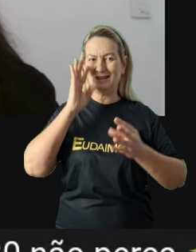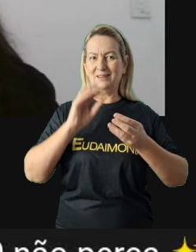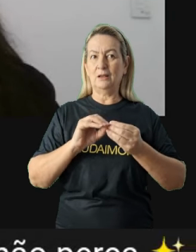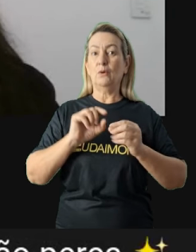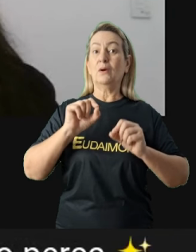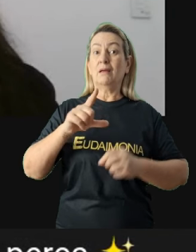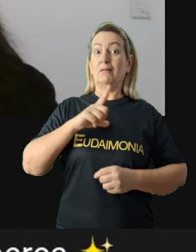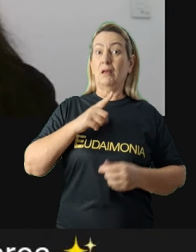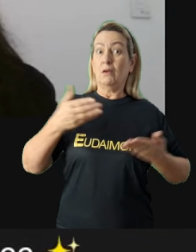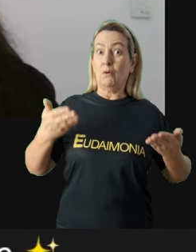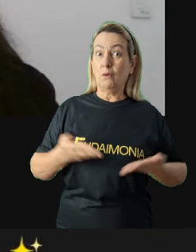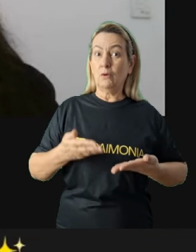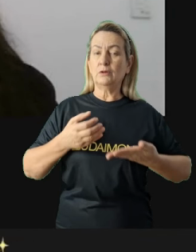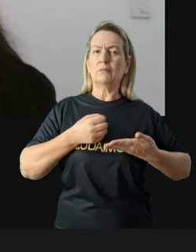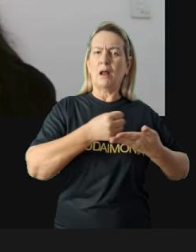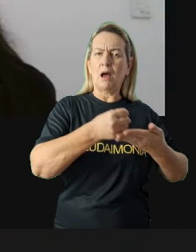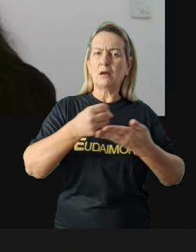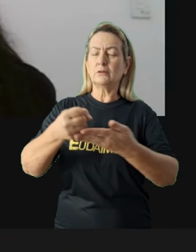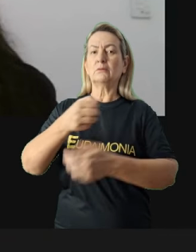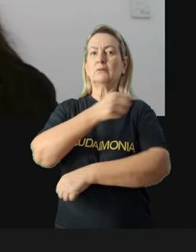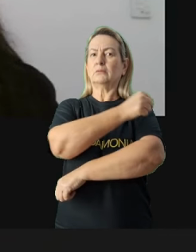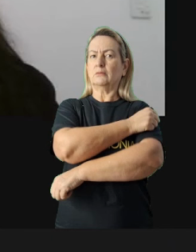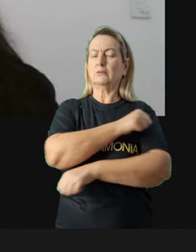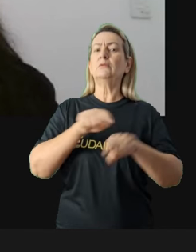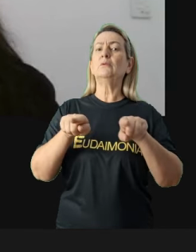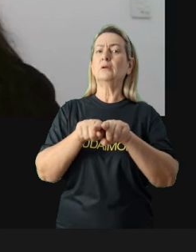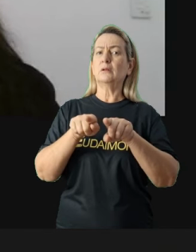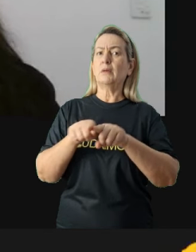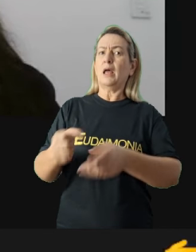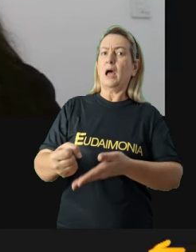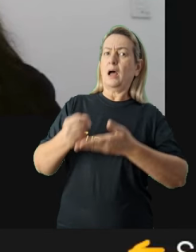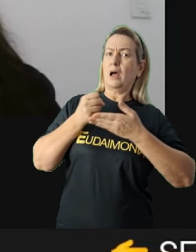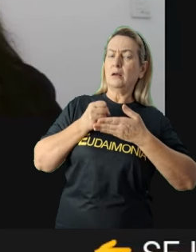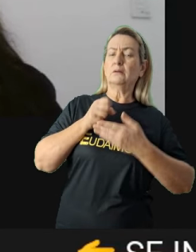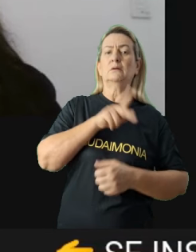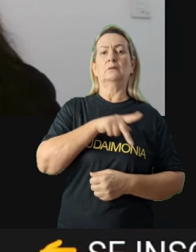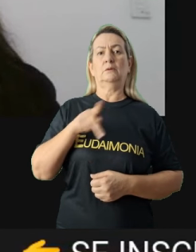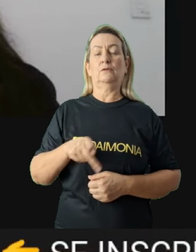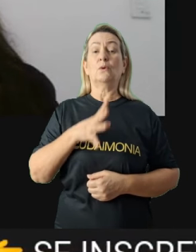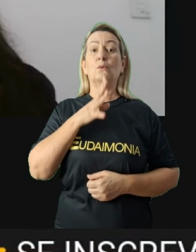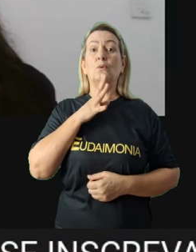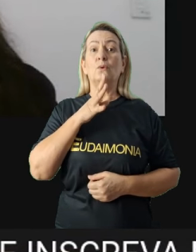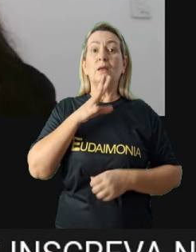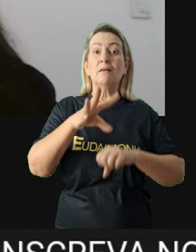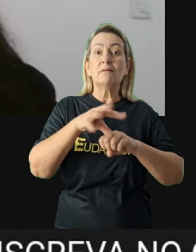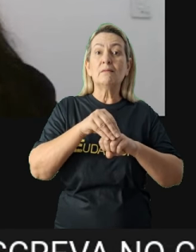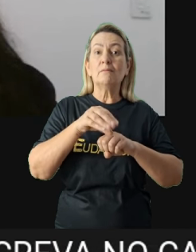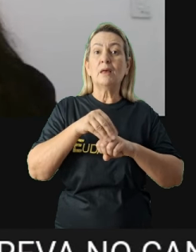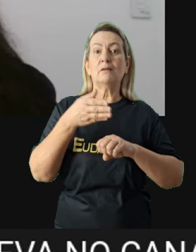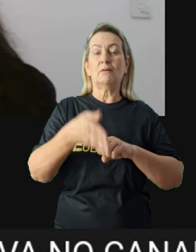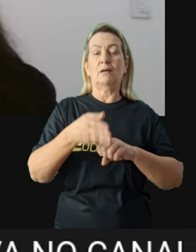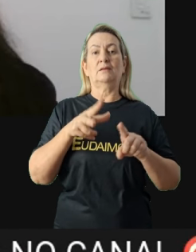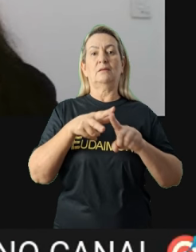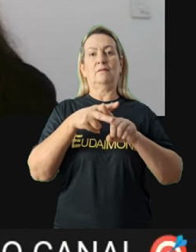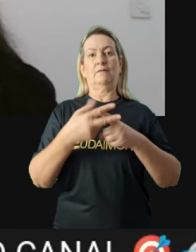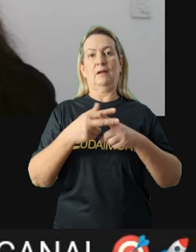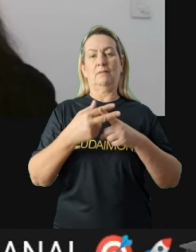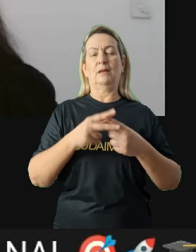tecnologias, dos mecanismos de que a gente dispõe, tanto para auxiliar o aluno, quanto para nos auxiliar. Então,